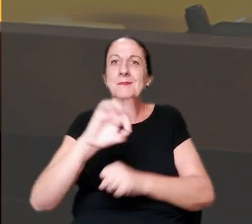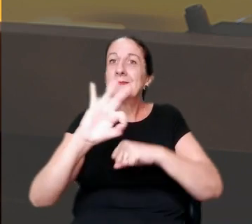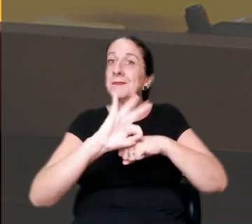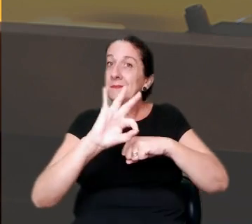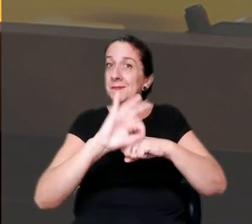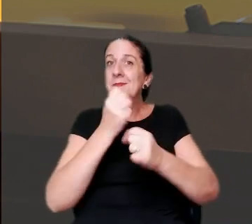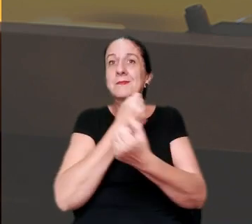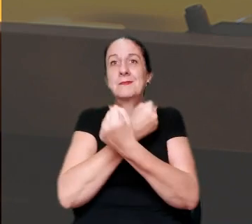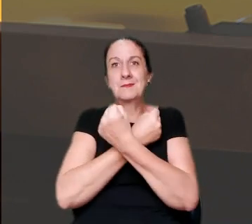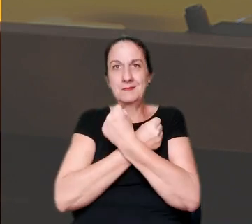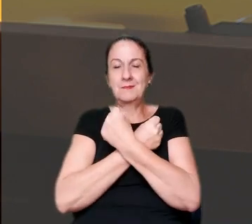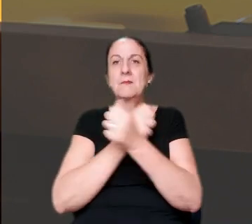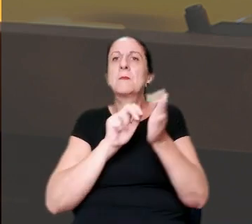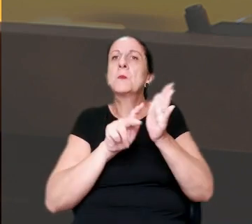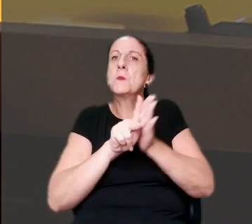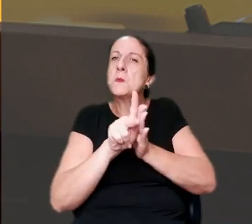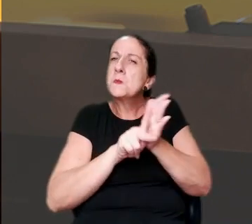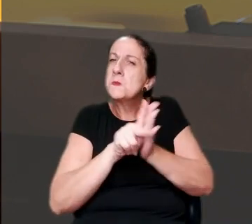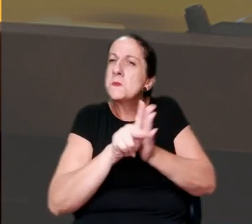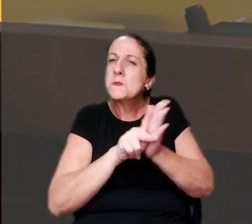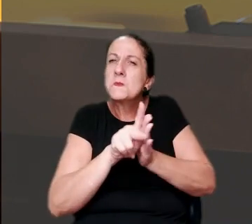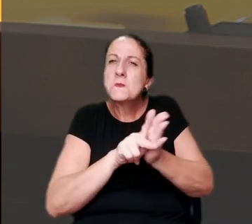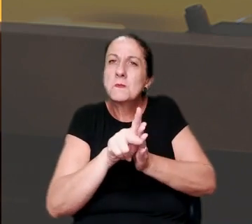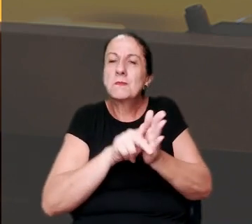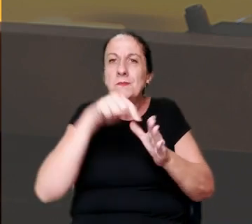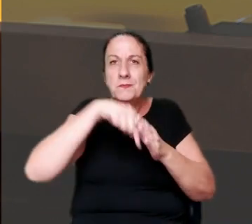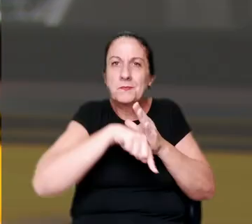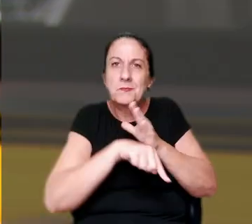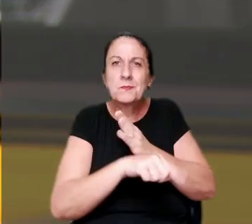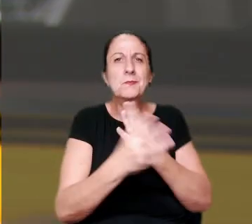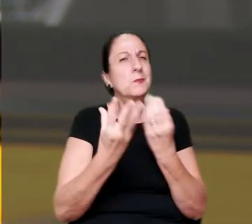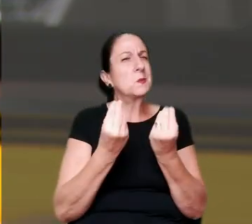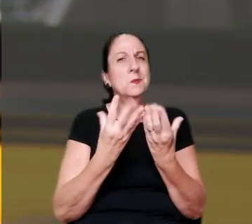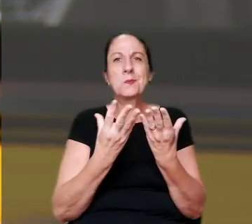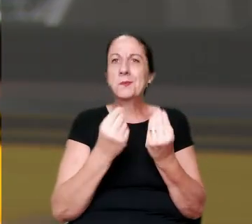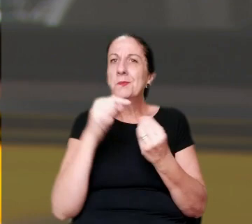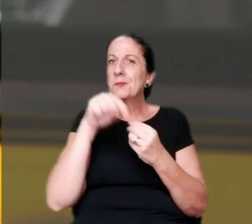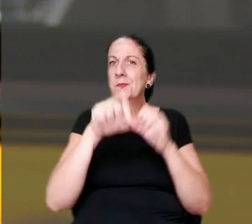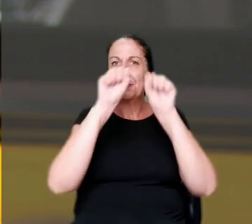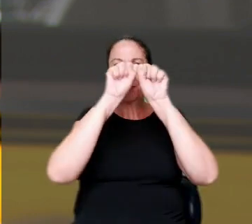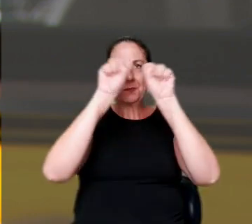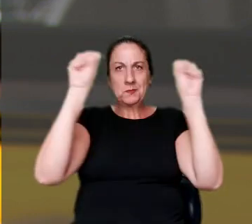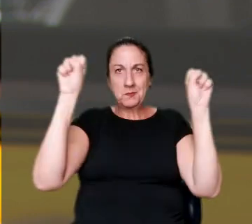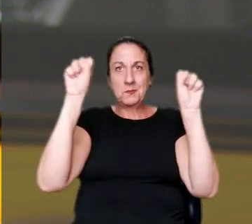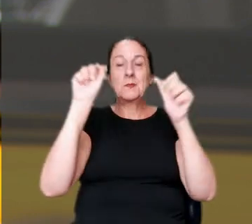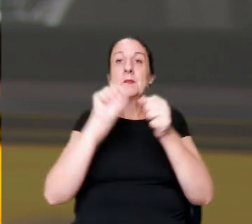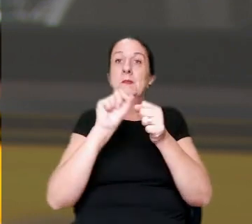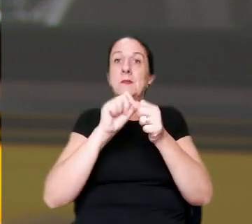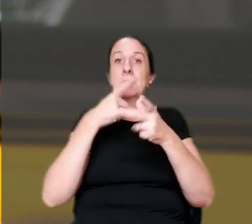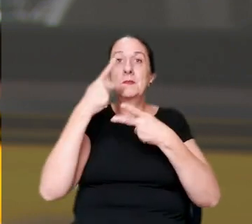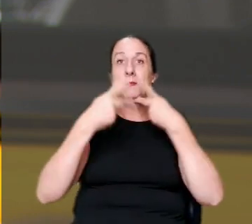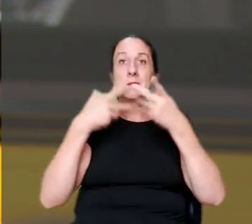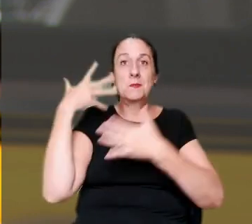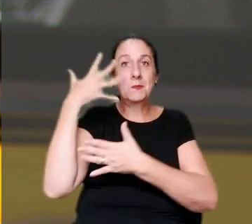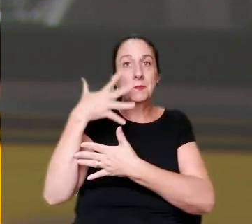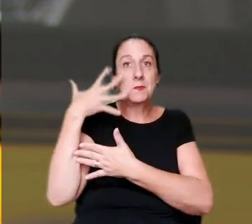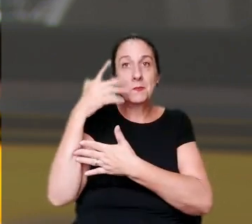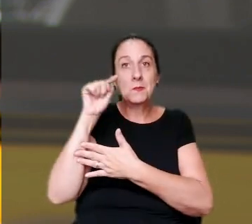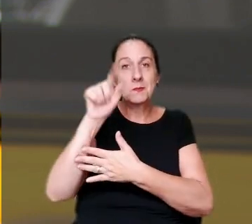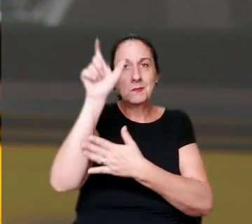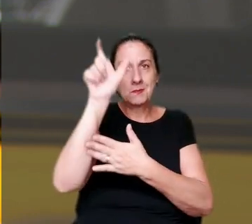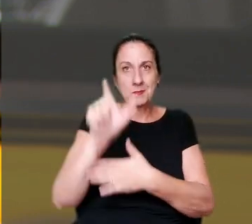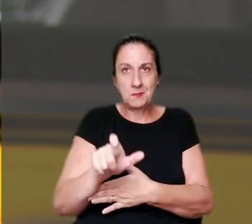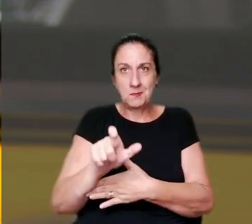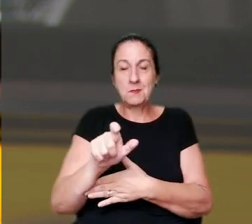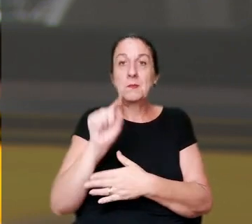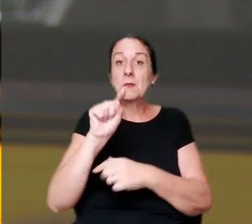no advogado dos escravos, e pesquisei muito e aqui no tribunal eu fiz um pronunciamento